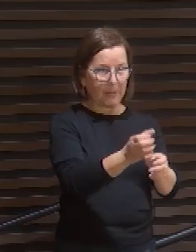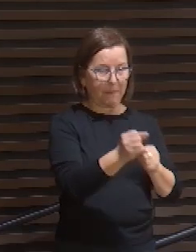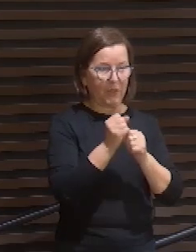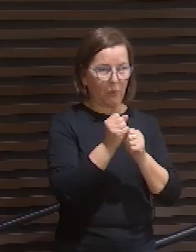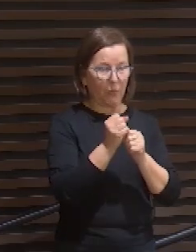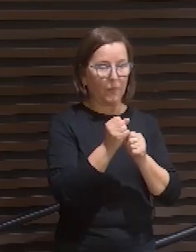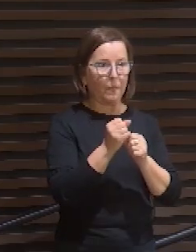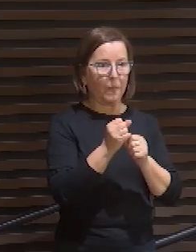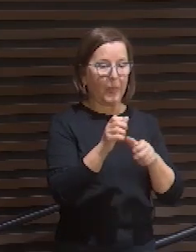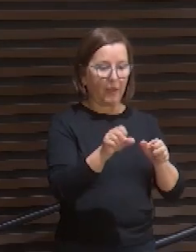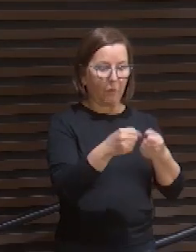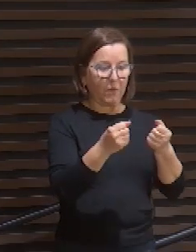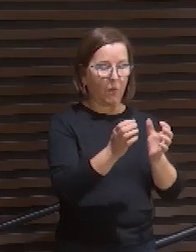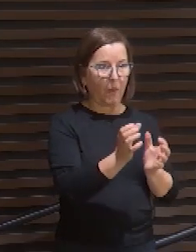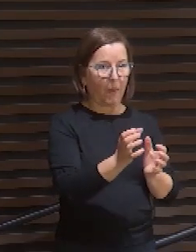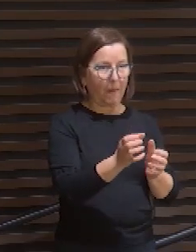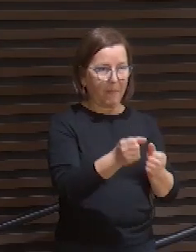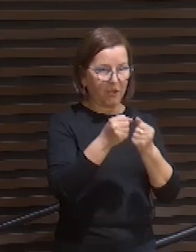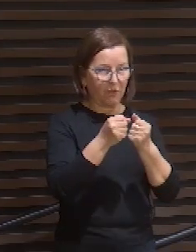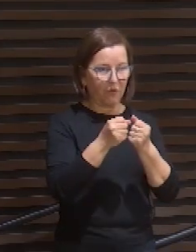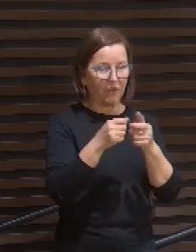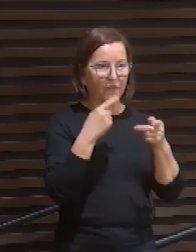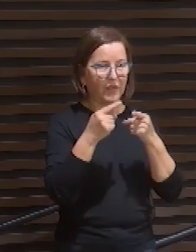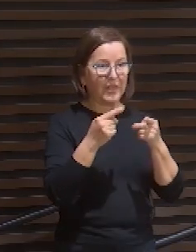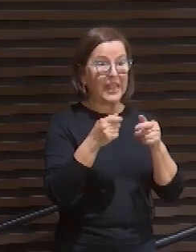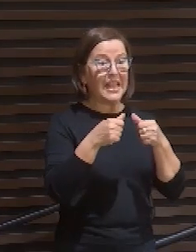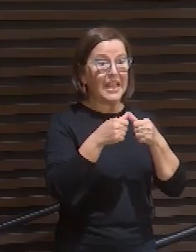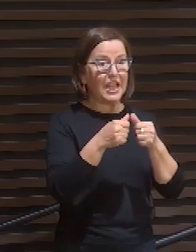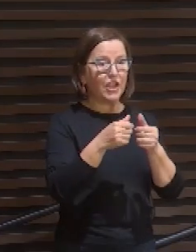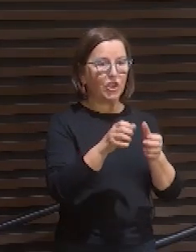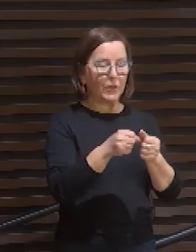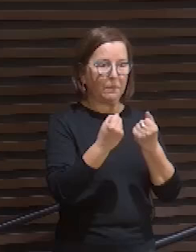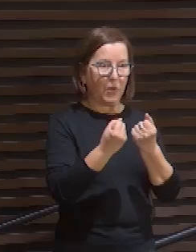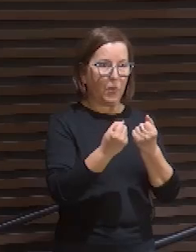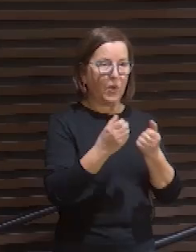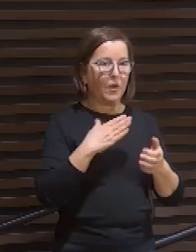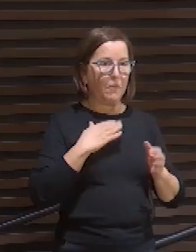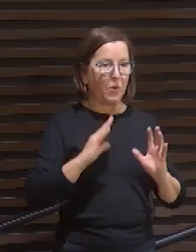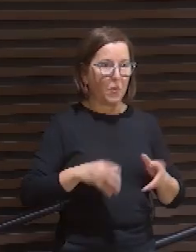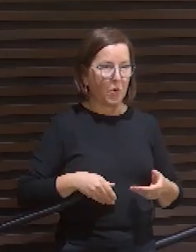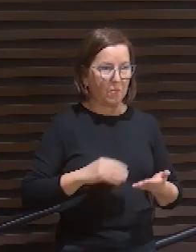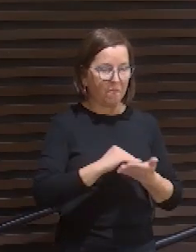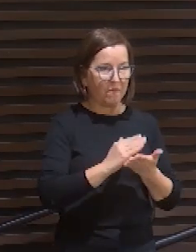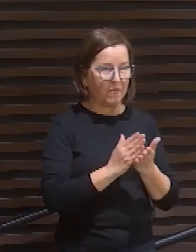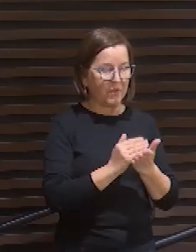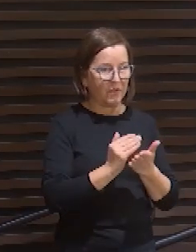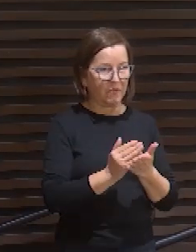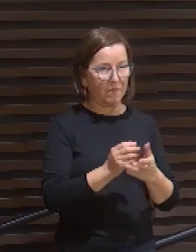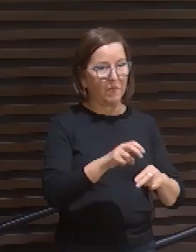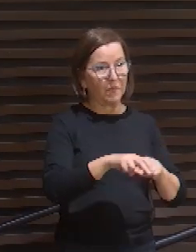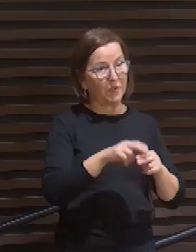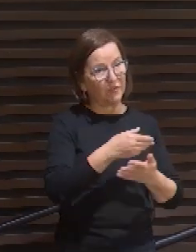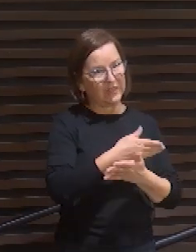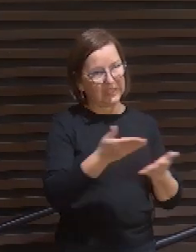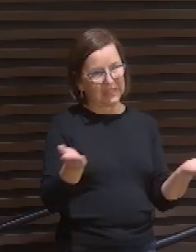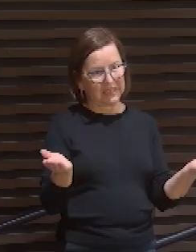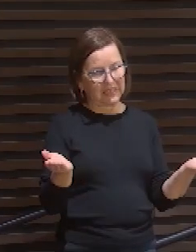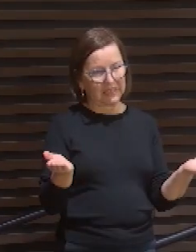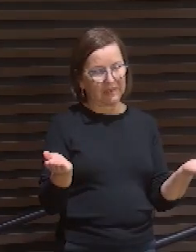pão e ele disse: este pão é o meu corpo que foi partido, que é partido por